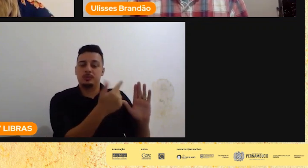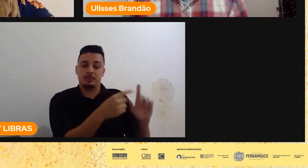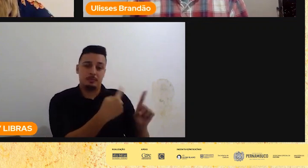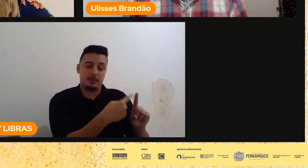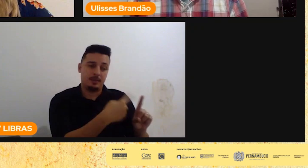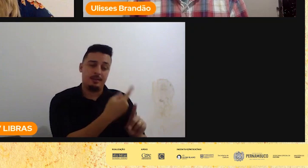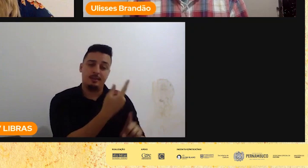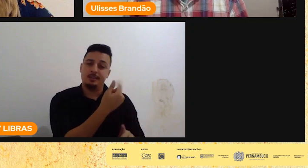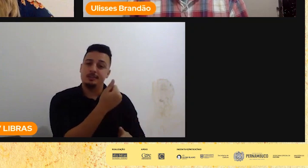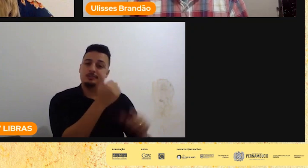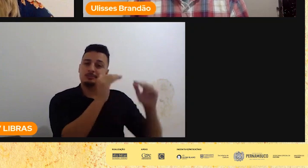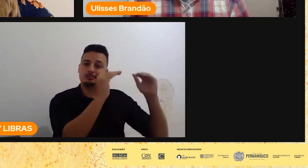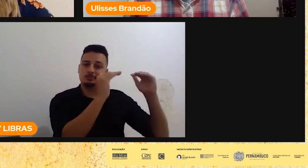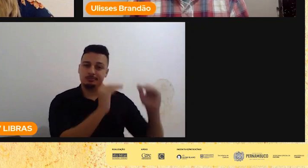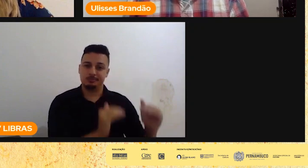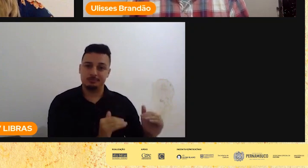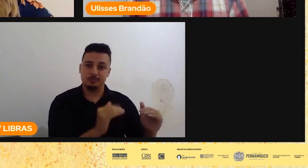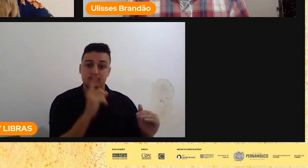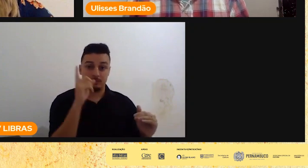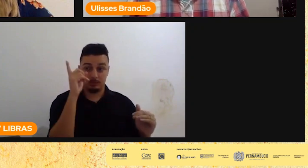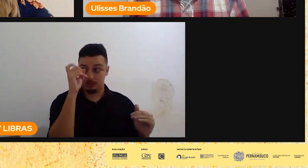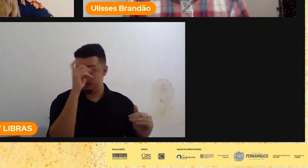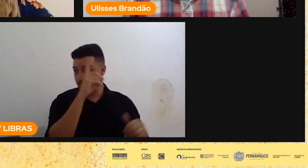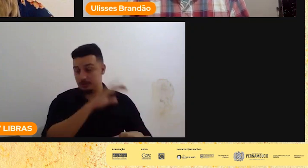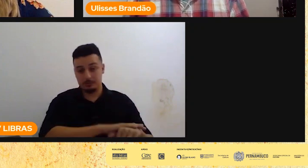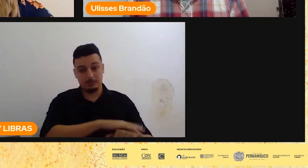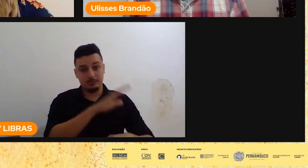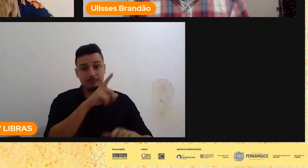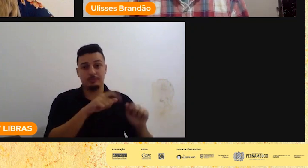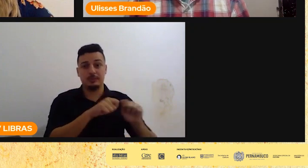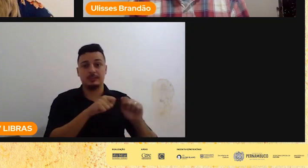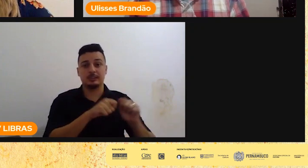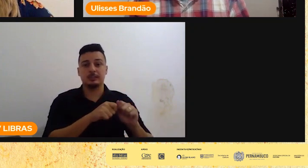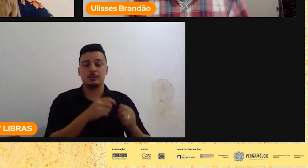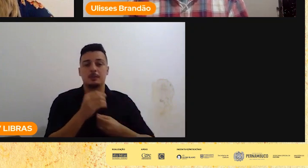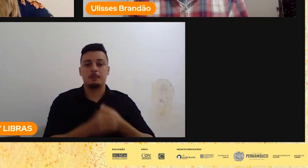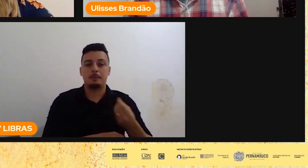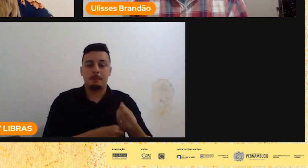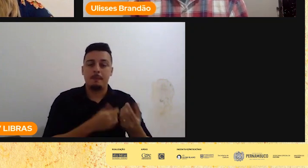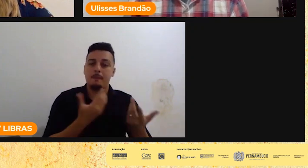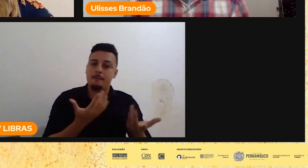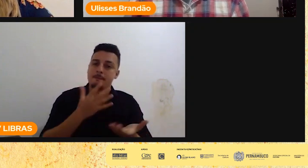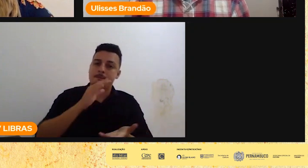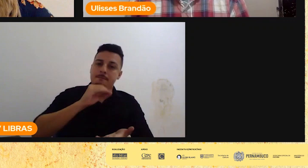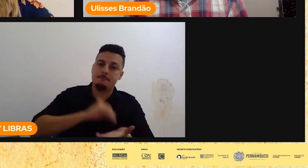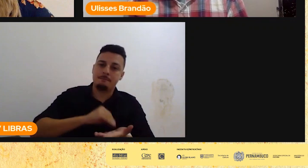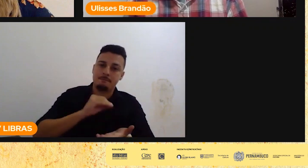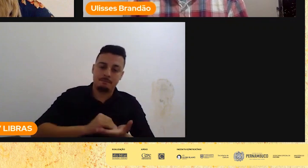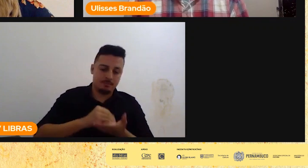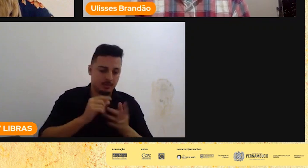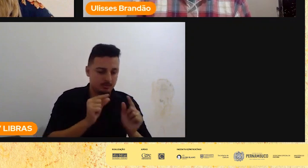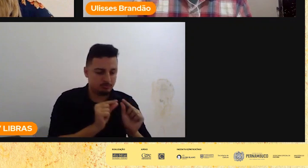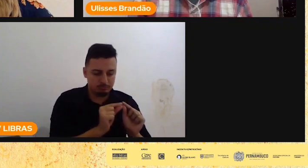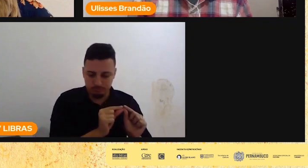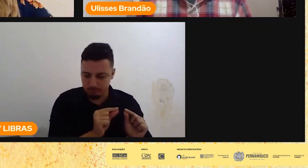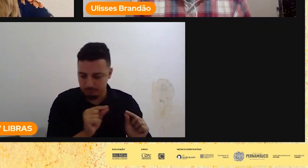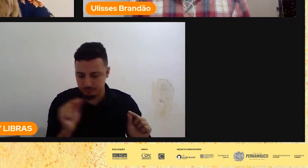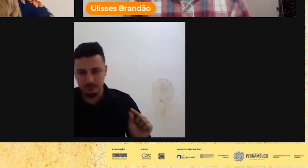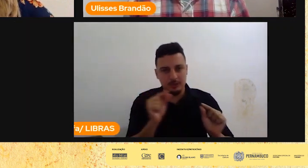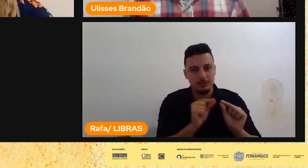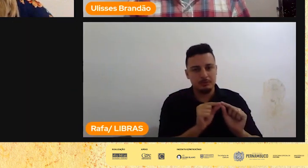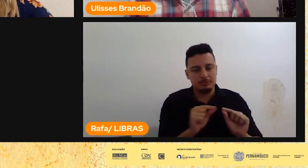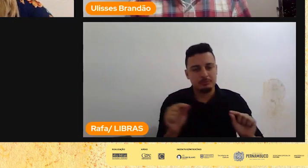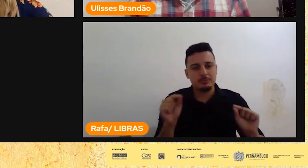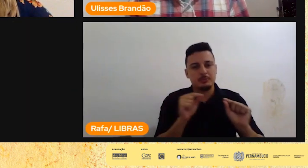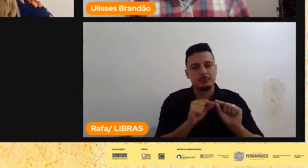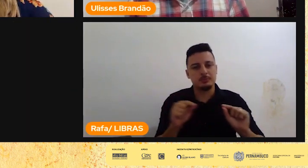então você tem uma dificuldade enorme de fazer. Então, a gente falta um pouco essa linha específica de edital para animação,